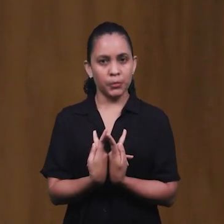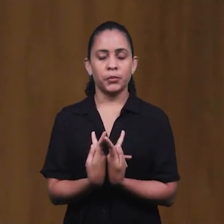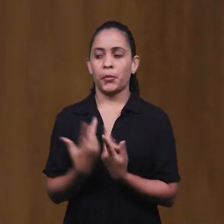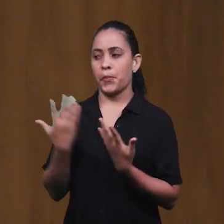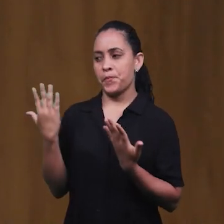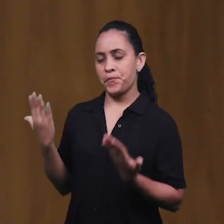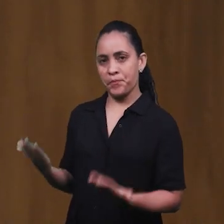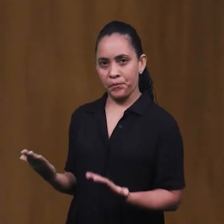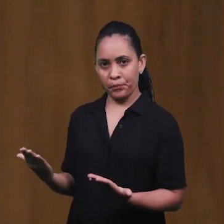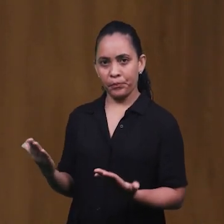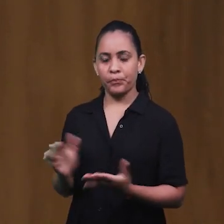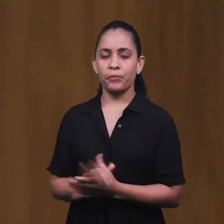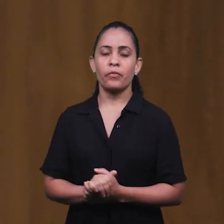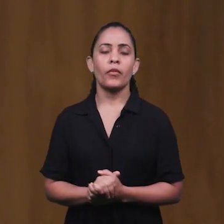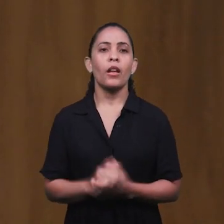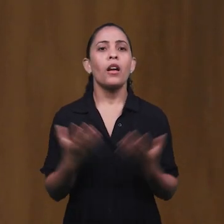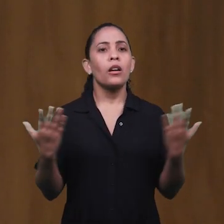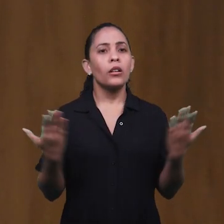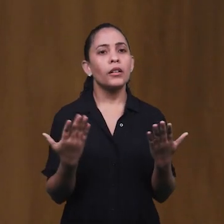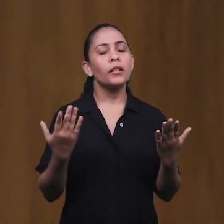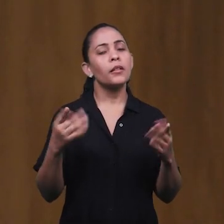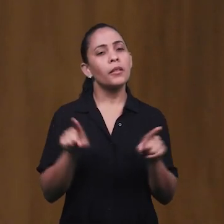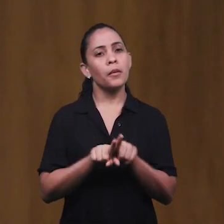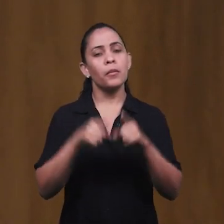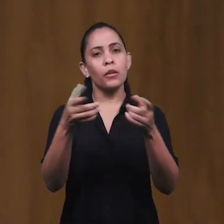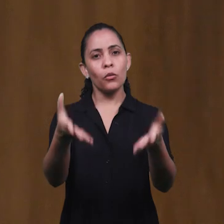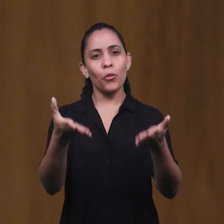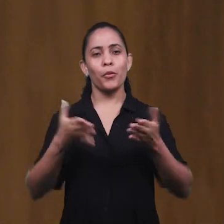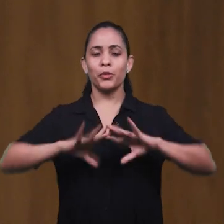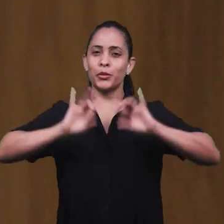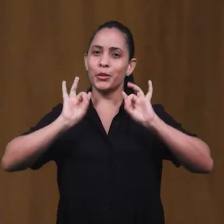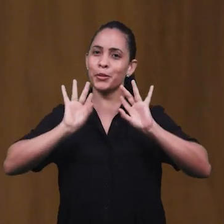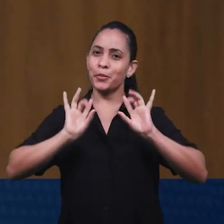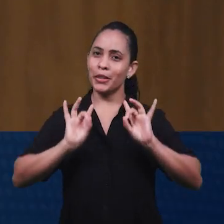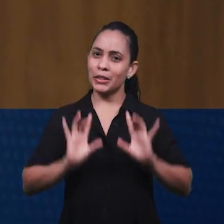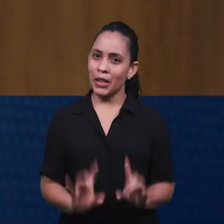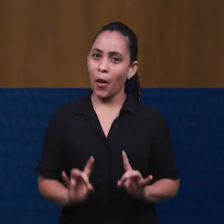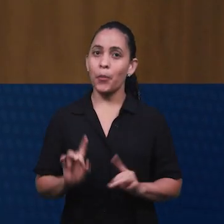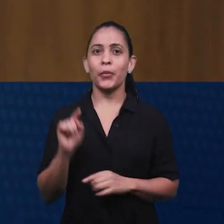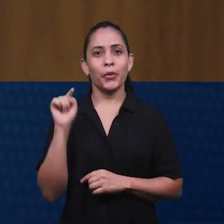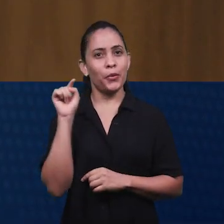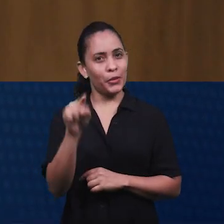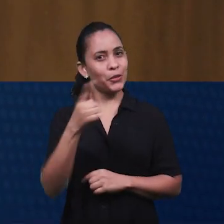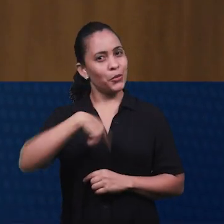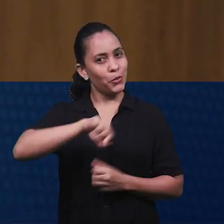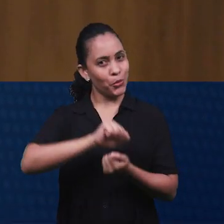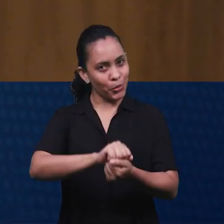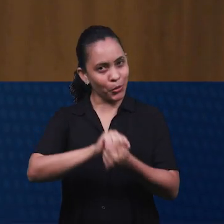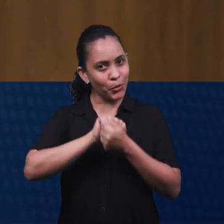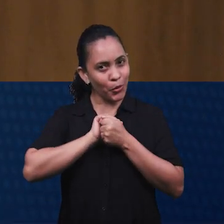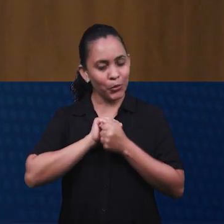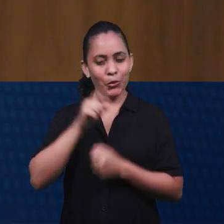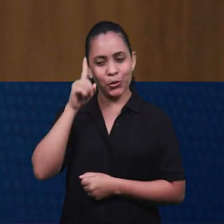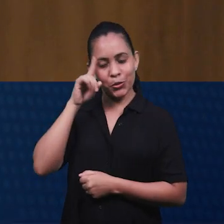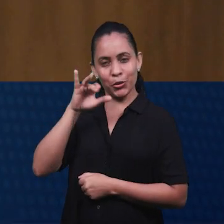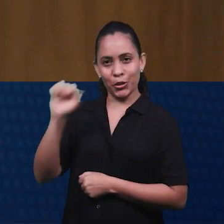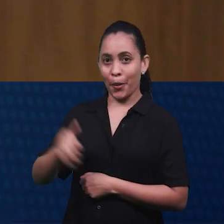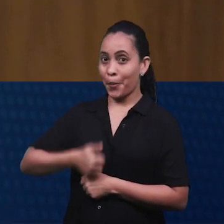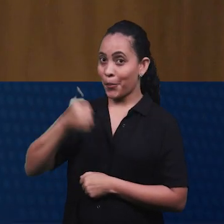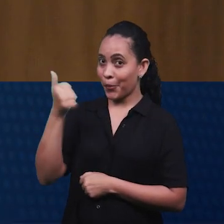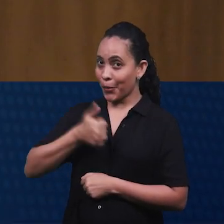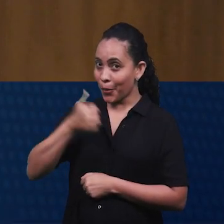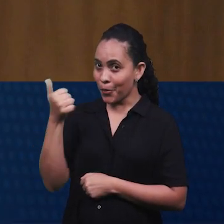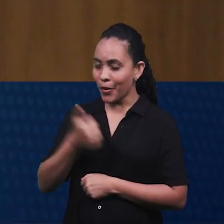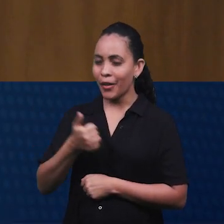momentododireito@presbiterio.org.br. Também gostaríamos de deixar para você um convite muito especial para que você participe conosco no dia 1º de dezembro